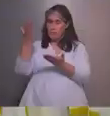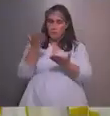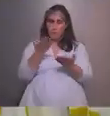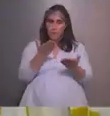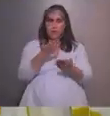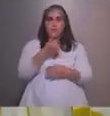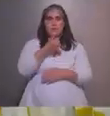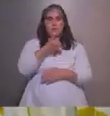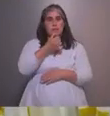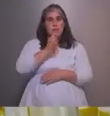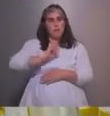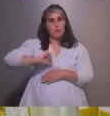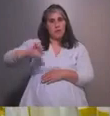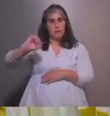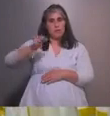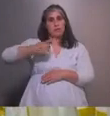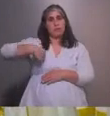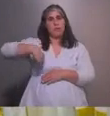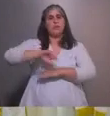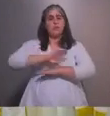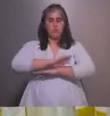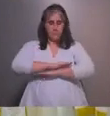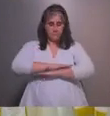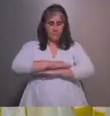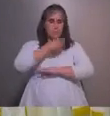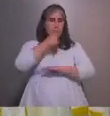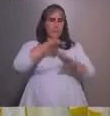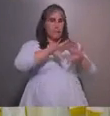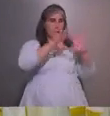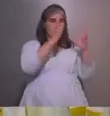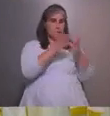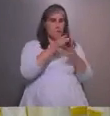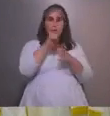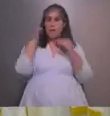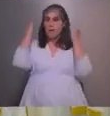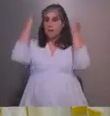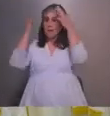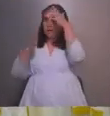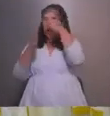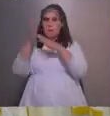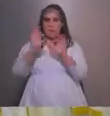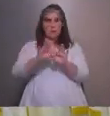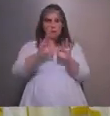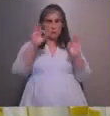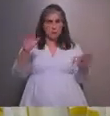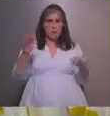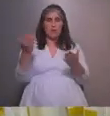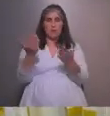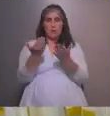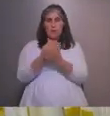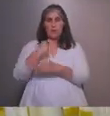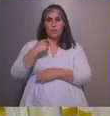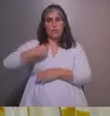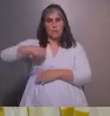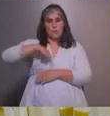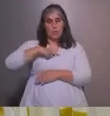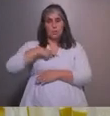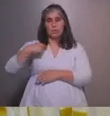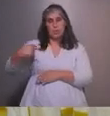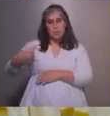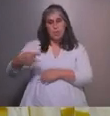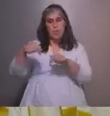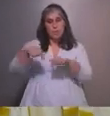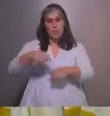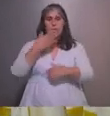reino. Hágase tu voluntad en la tierra como en el cielo. O pão nosso de cada dia nos dai